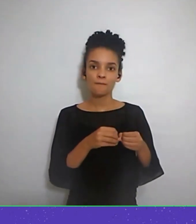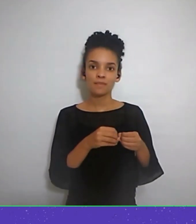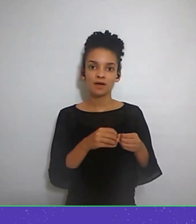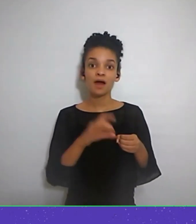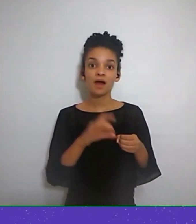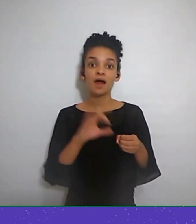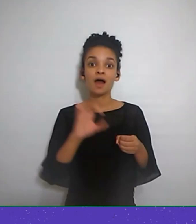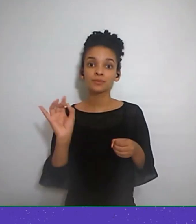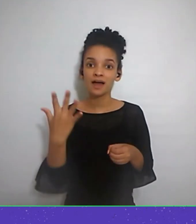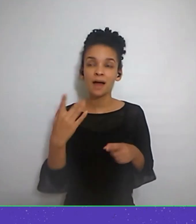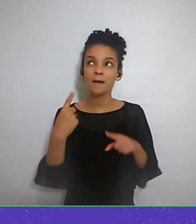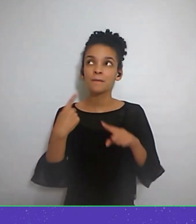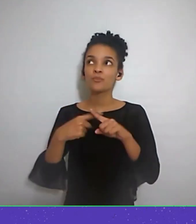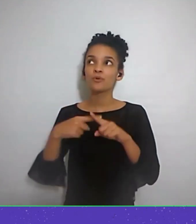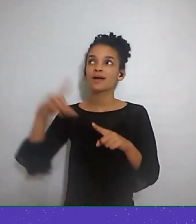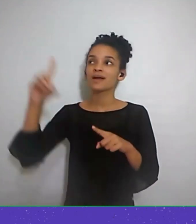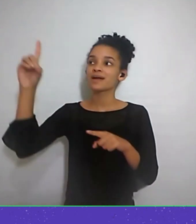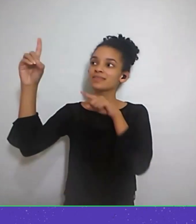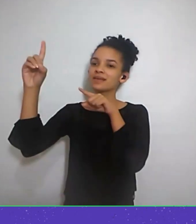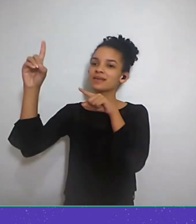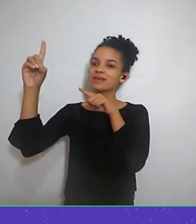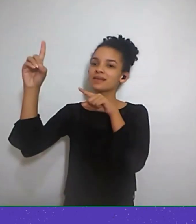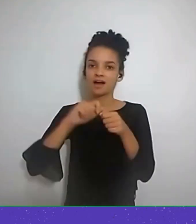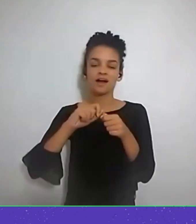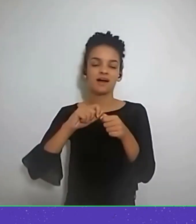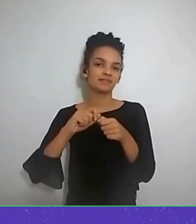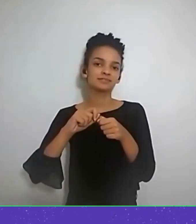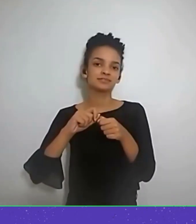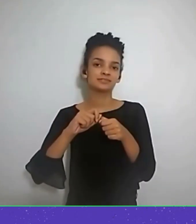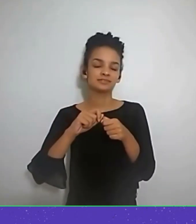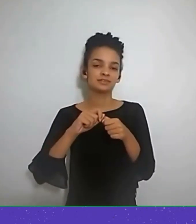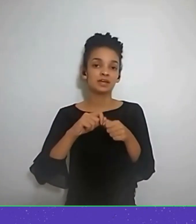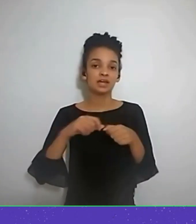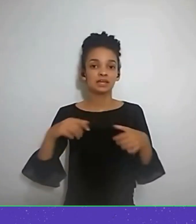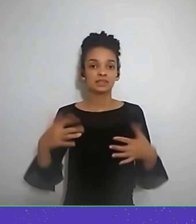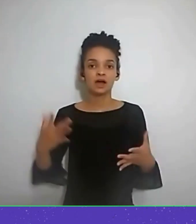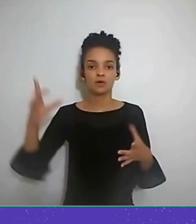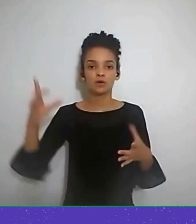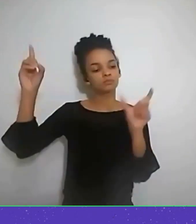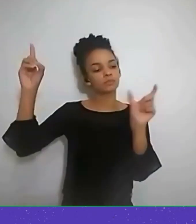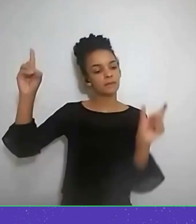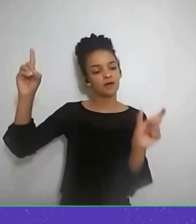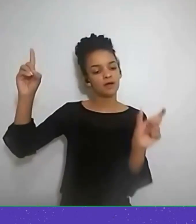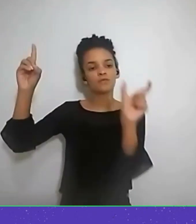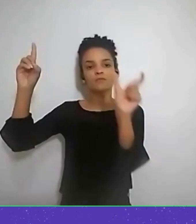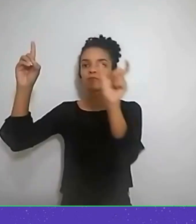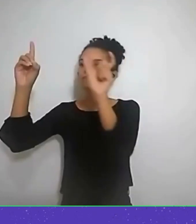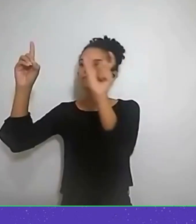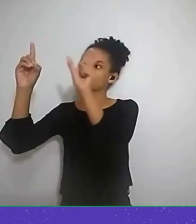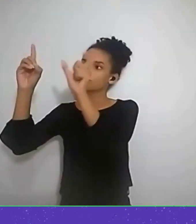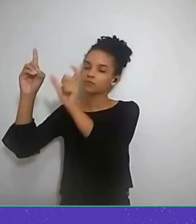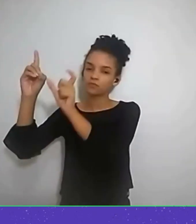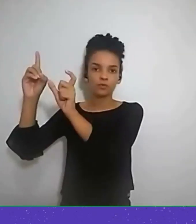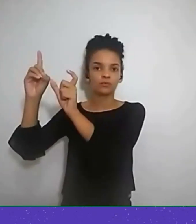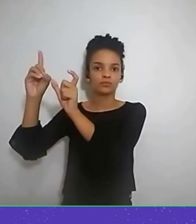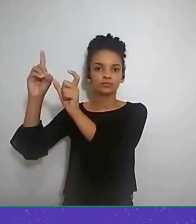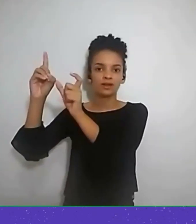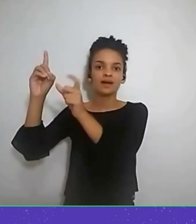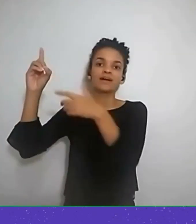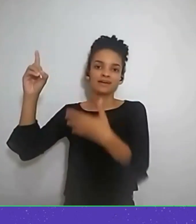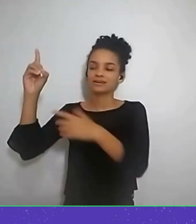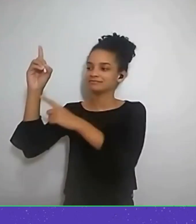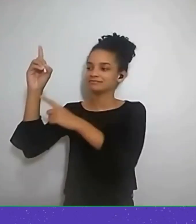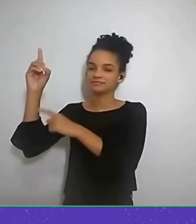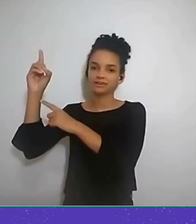obra. E assim volta para Deus e faz o que Deus designou para cada